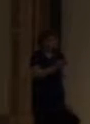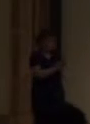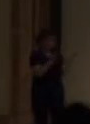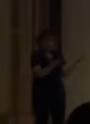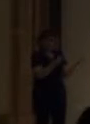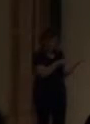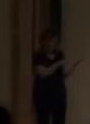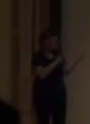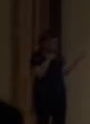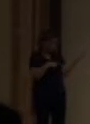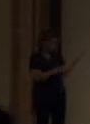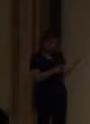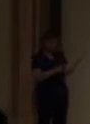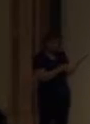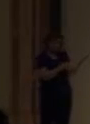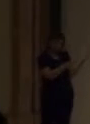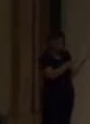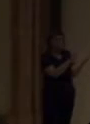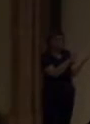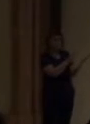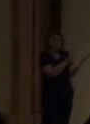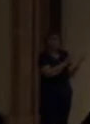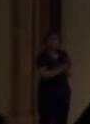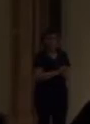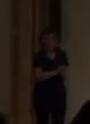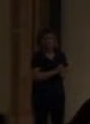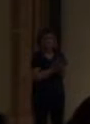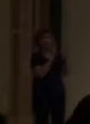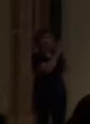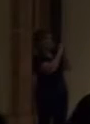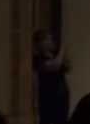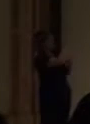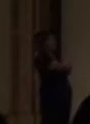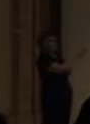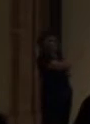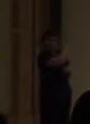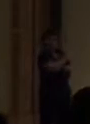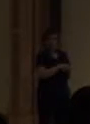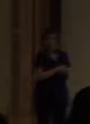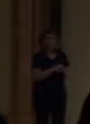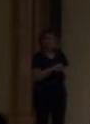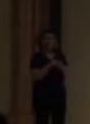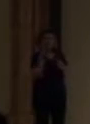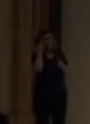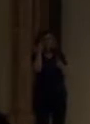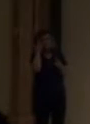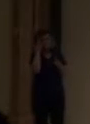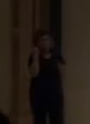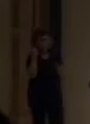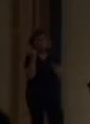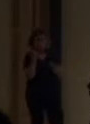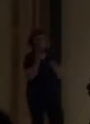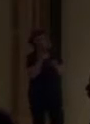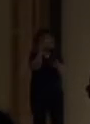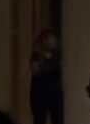No entanto, este é o primeiro mapa que diz que os humanos, entre outras coisas, procuram o domínio do mundo,